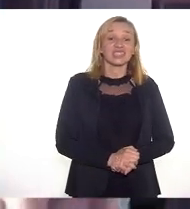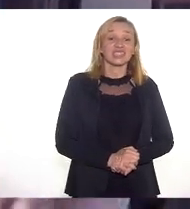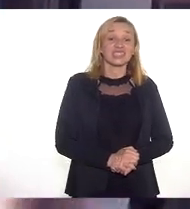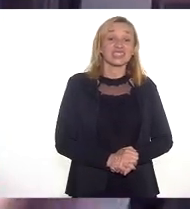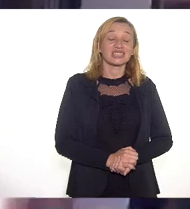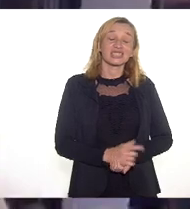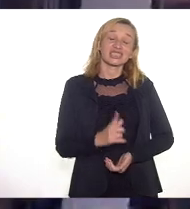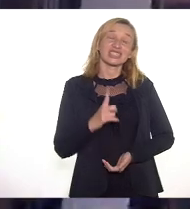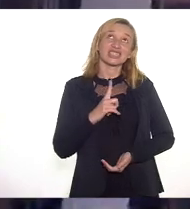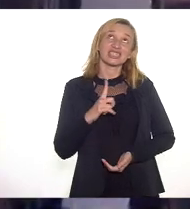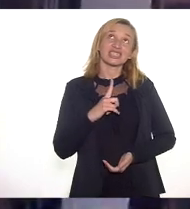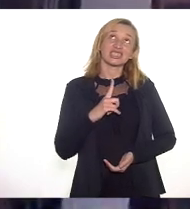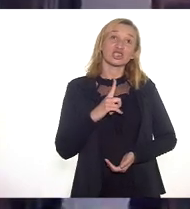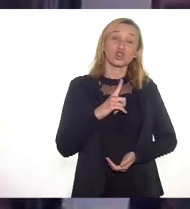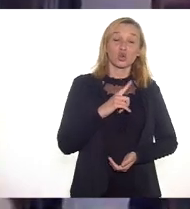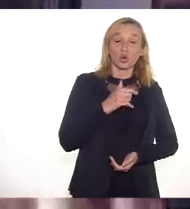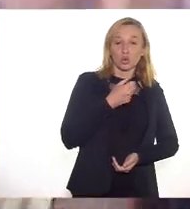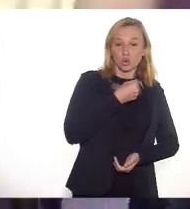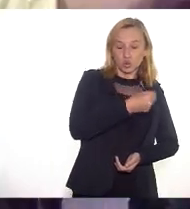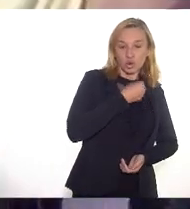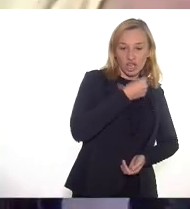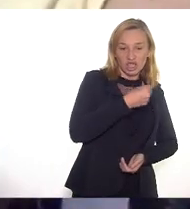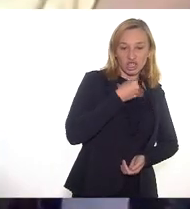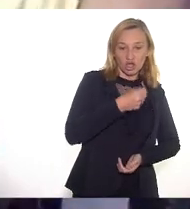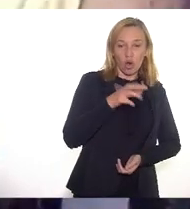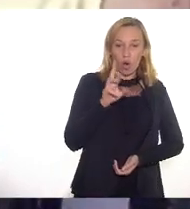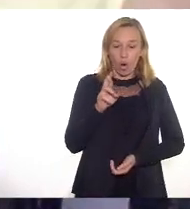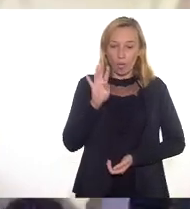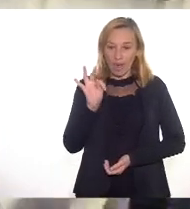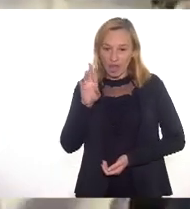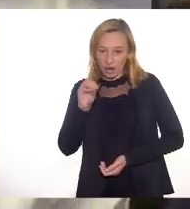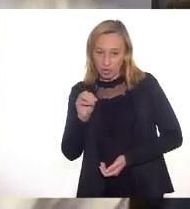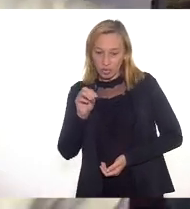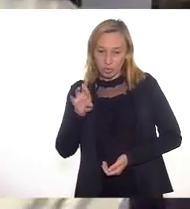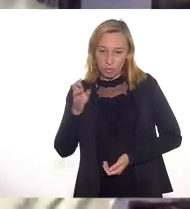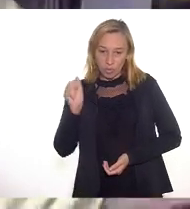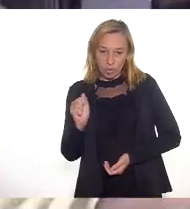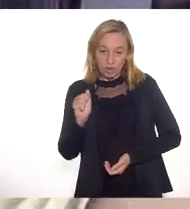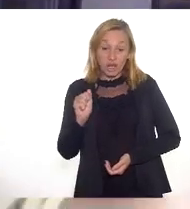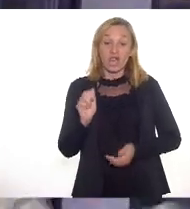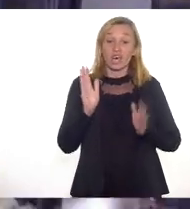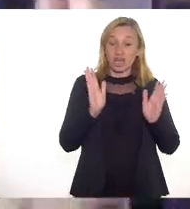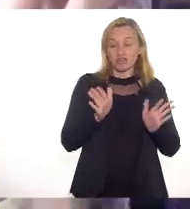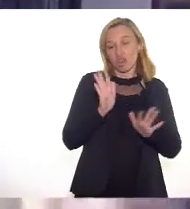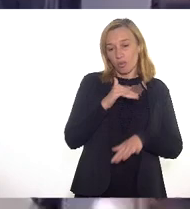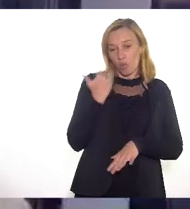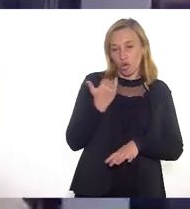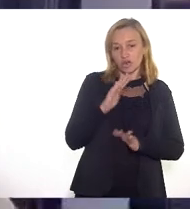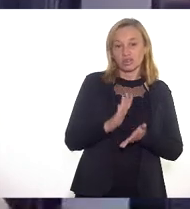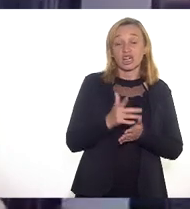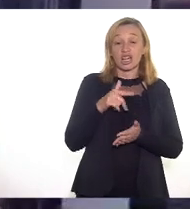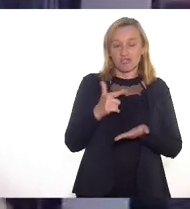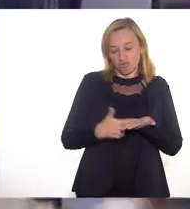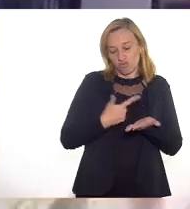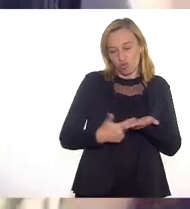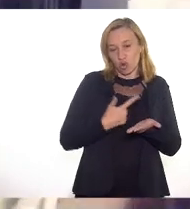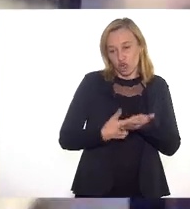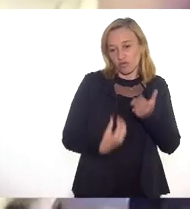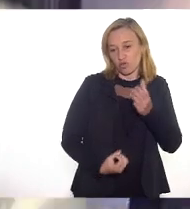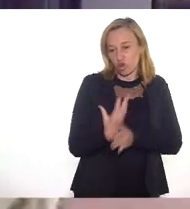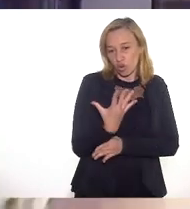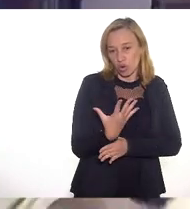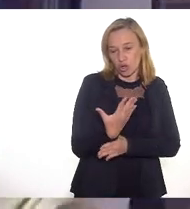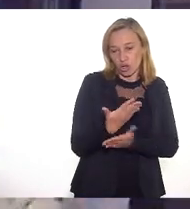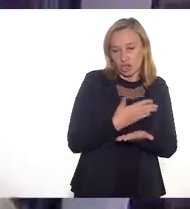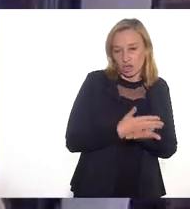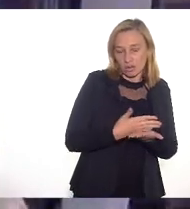Existia um jornalista, Roberto Moura, que hoje já encontra-se na Pátria Espiritual, ele fez um livro que é No